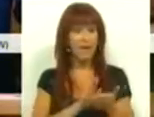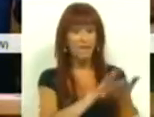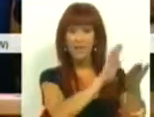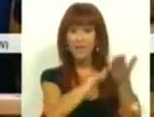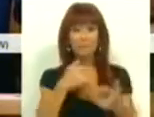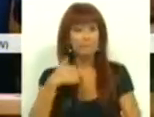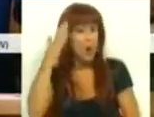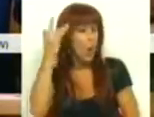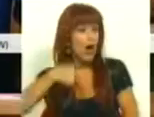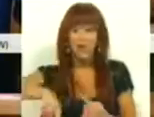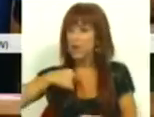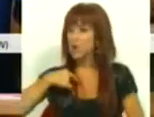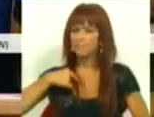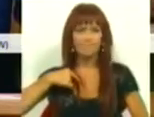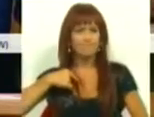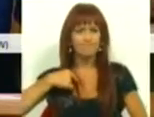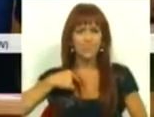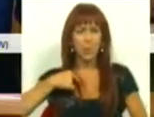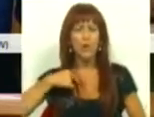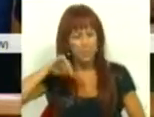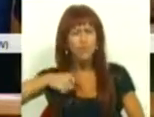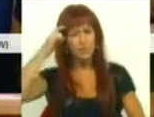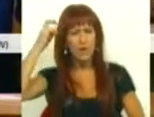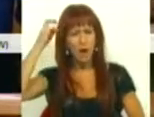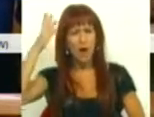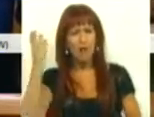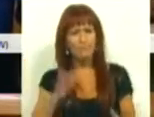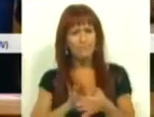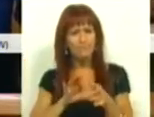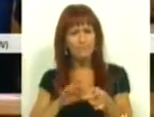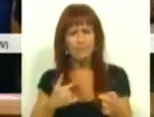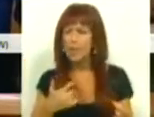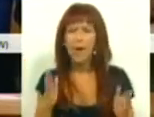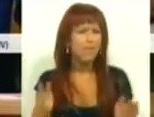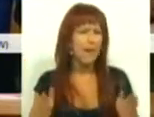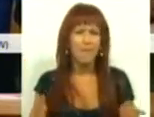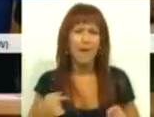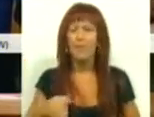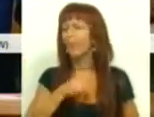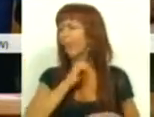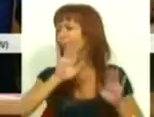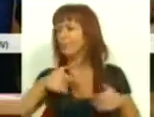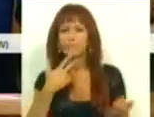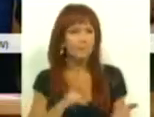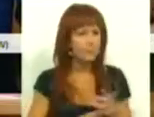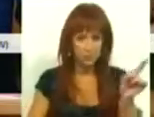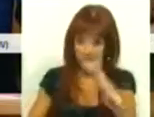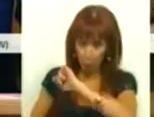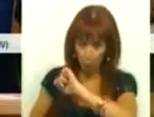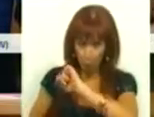que, creio, nos devem merecer a todos uma profunda reflexão. Não vale a pena ignorar a